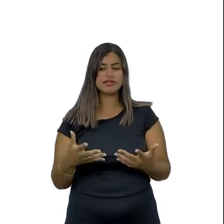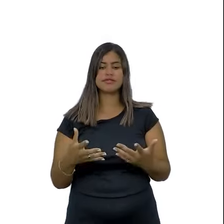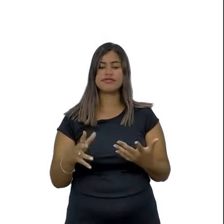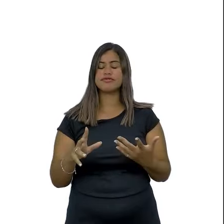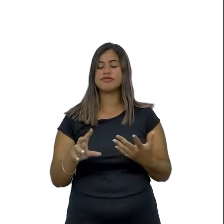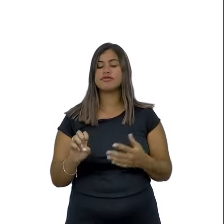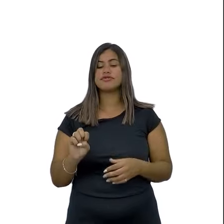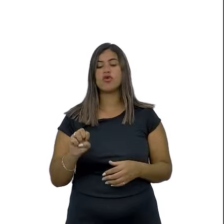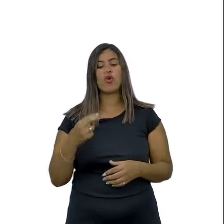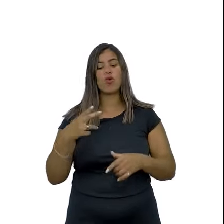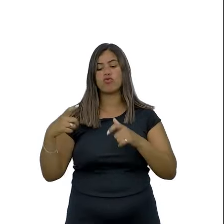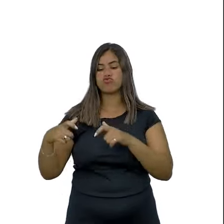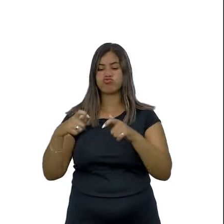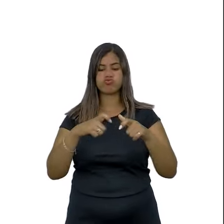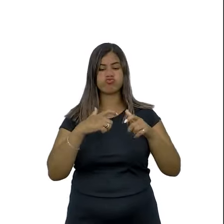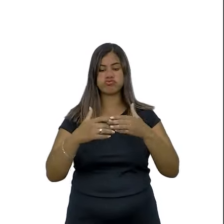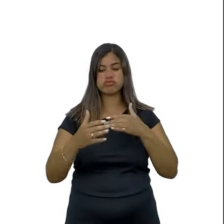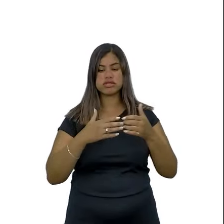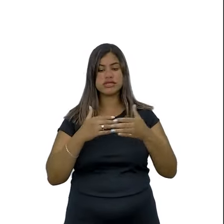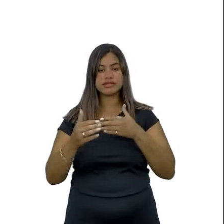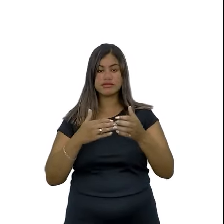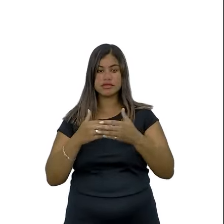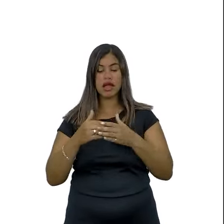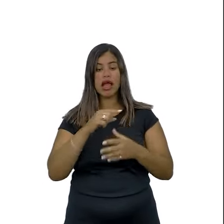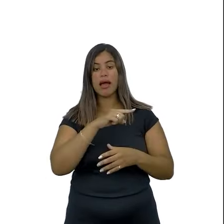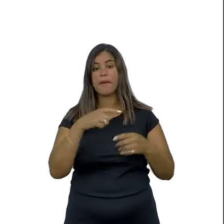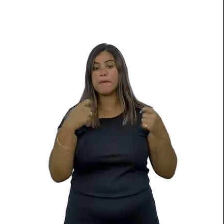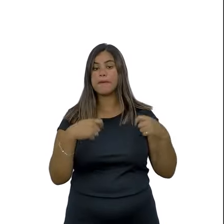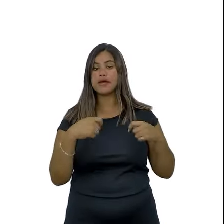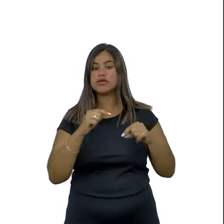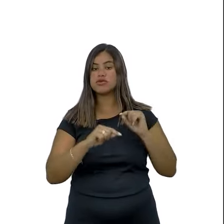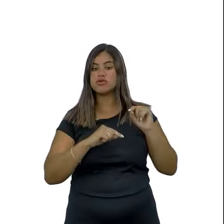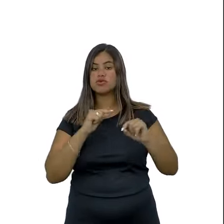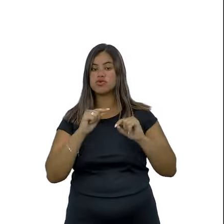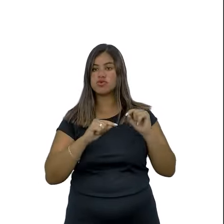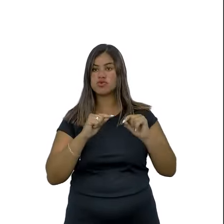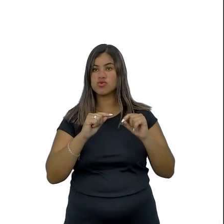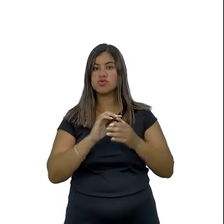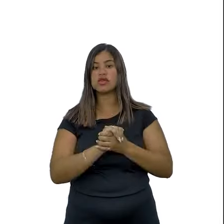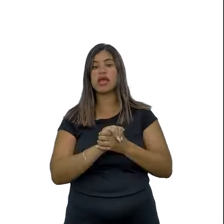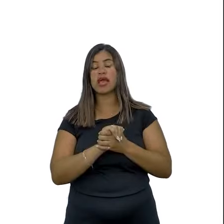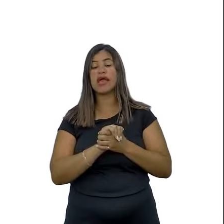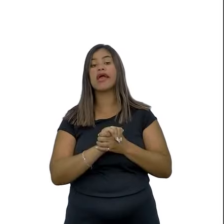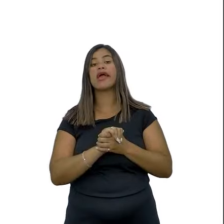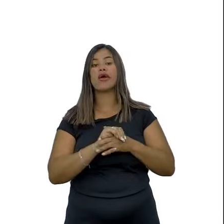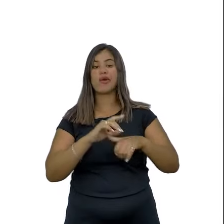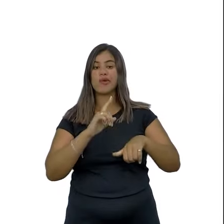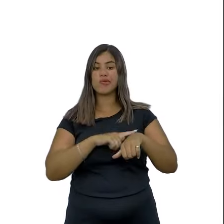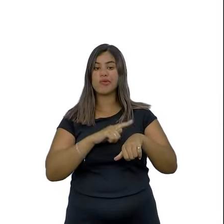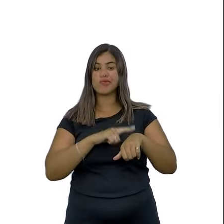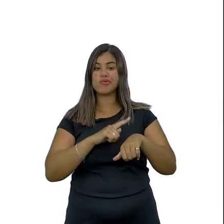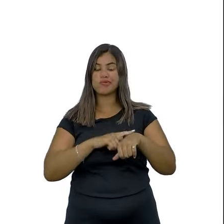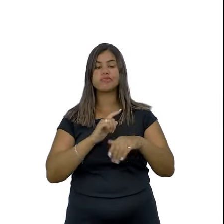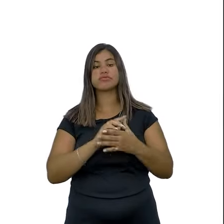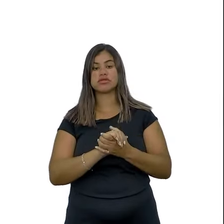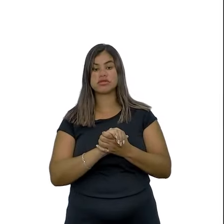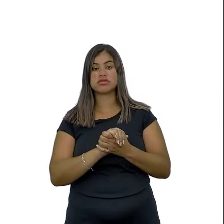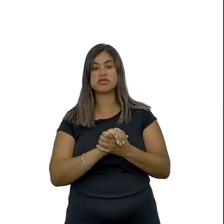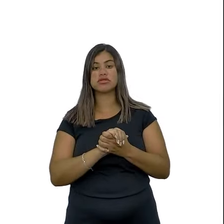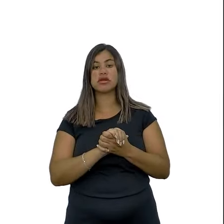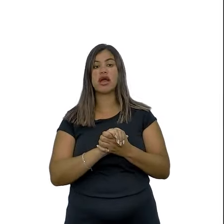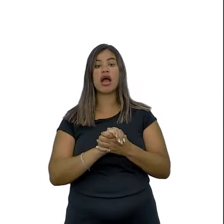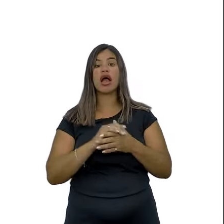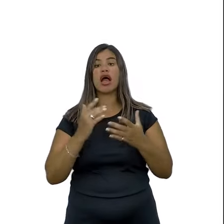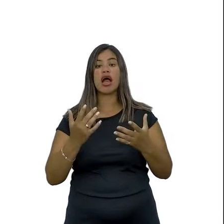em qualquer lugar fazer compra, ela precisa fazer uma estimativa. Quanto ela vai gastar